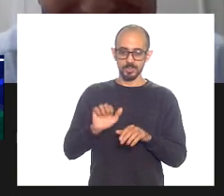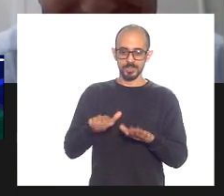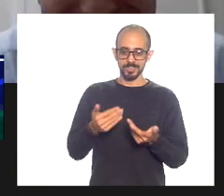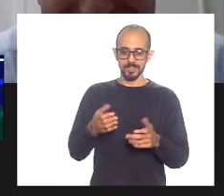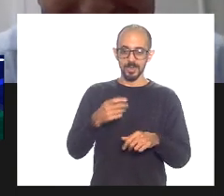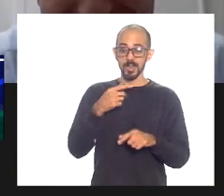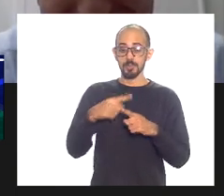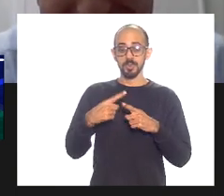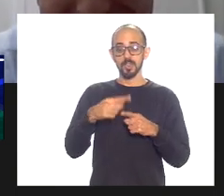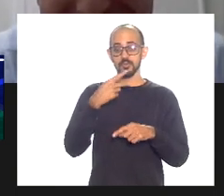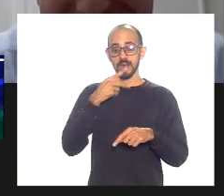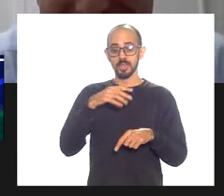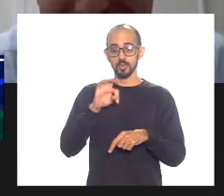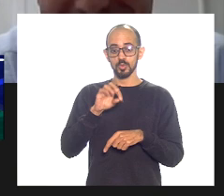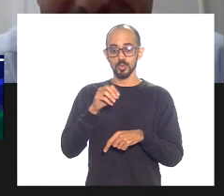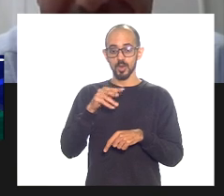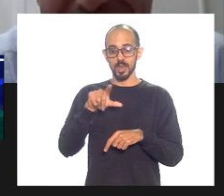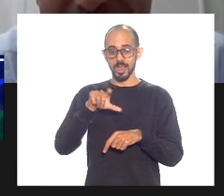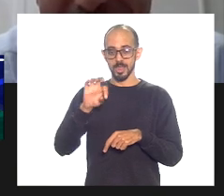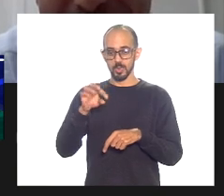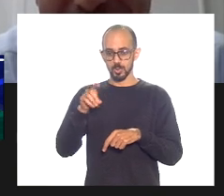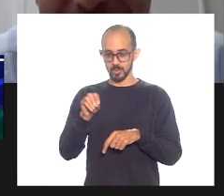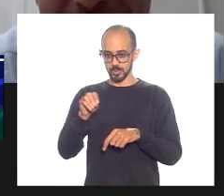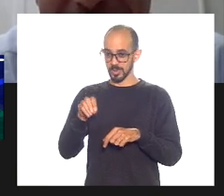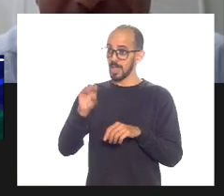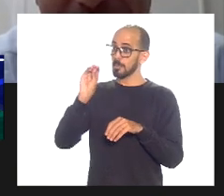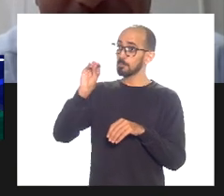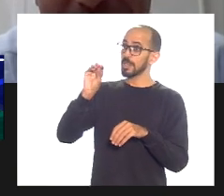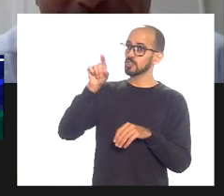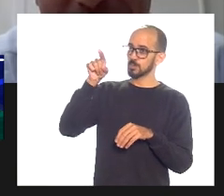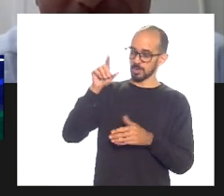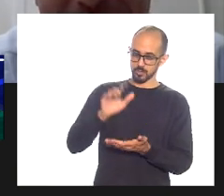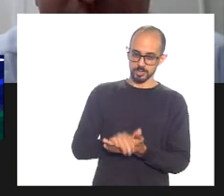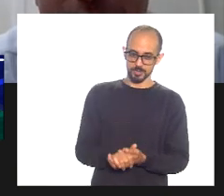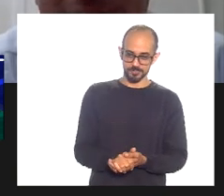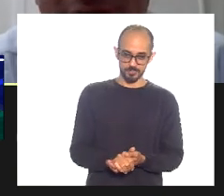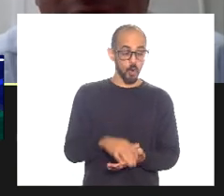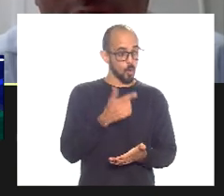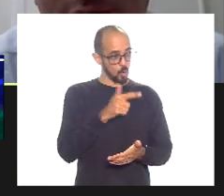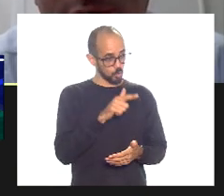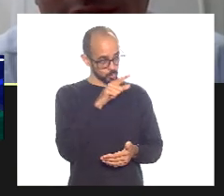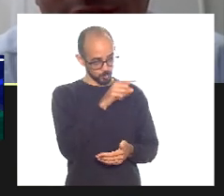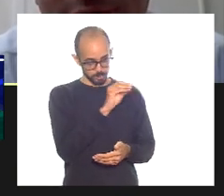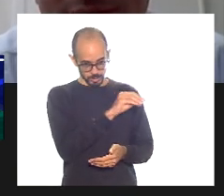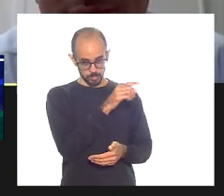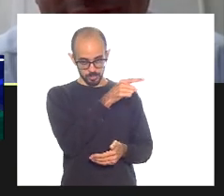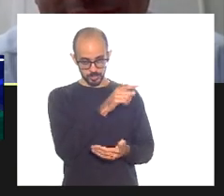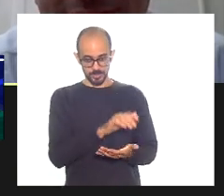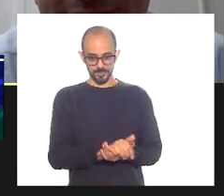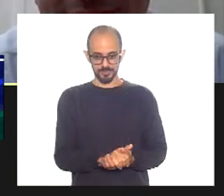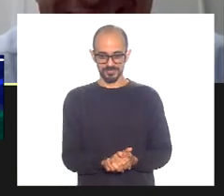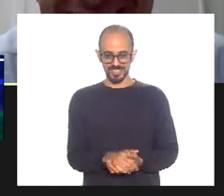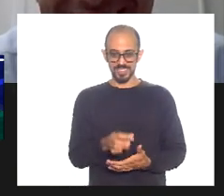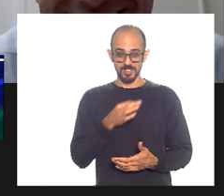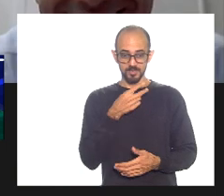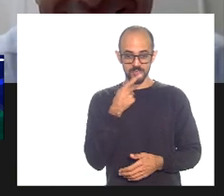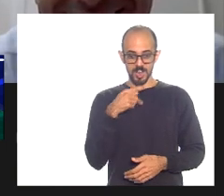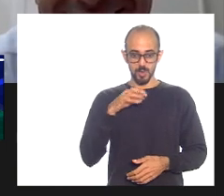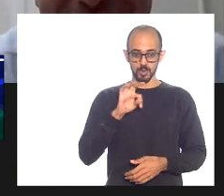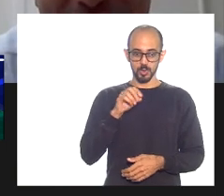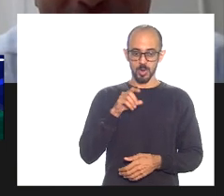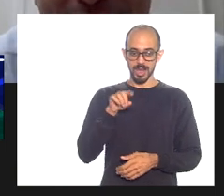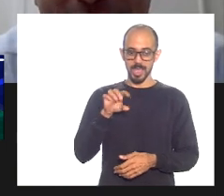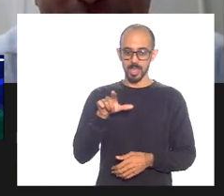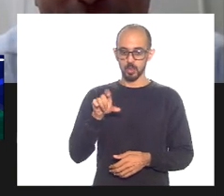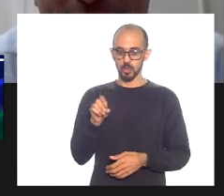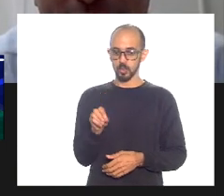Toledo, achei que ele ia falar. E a gente tem um isso. Beijo para você. Outro para ti, meu bem. Mas você falou em Toledo, ele ficou animado lá. Ficou animado,